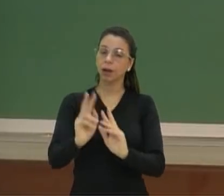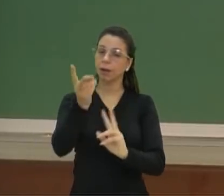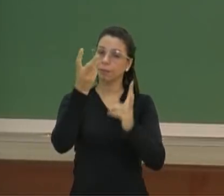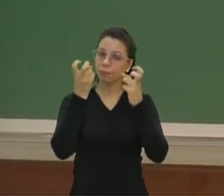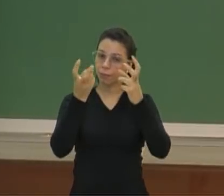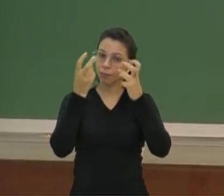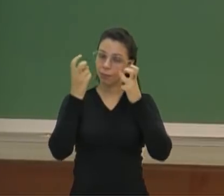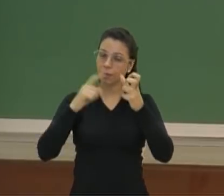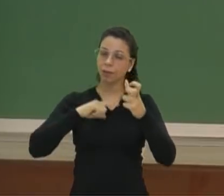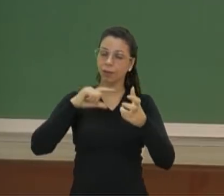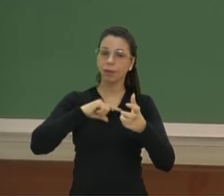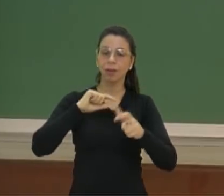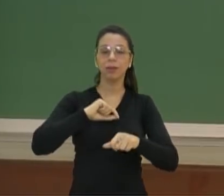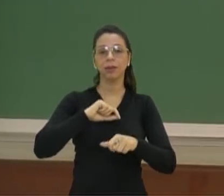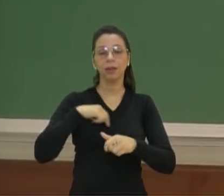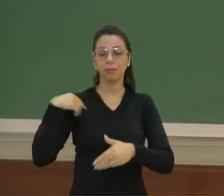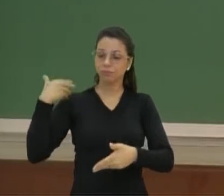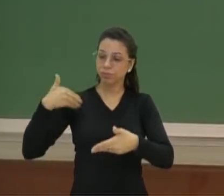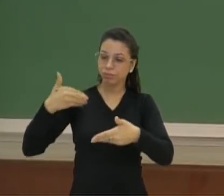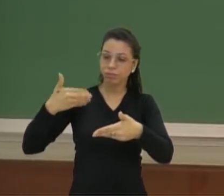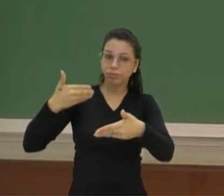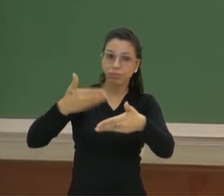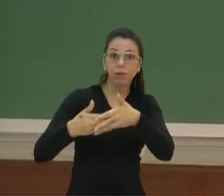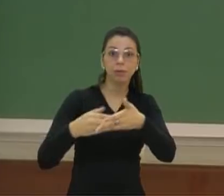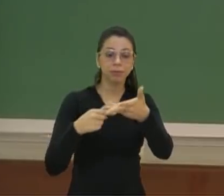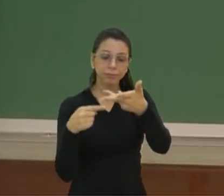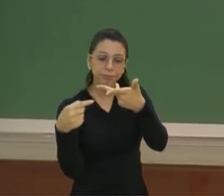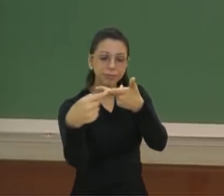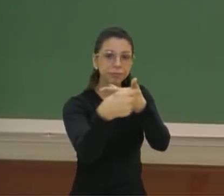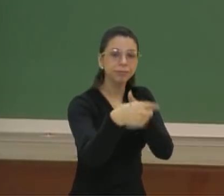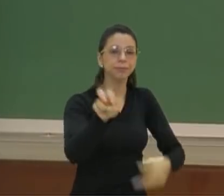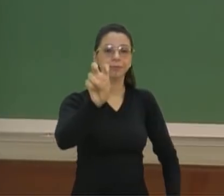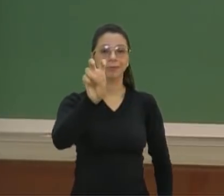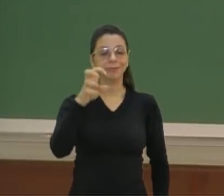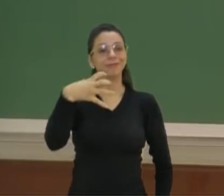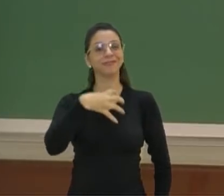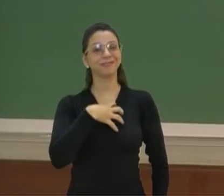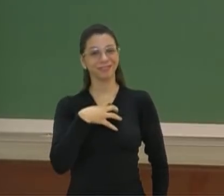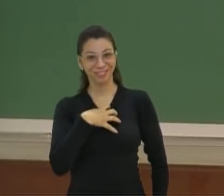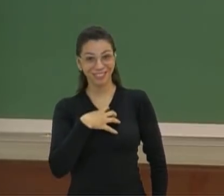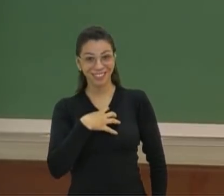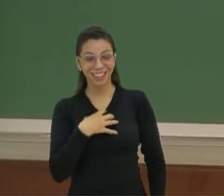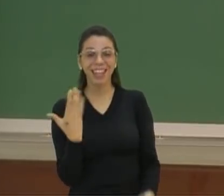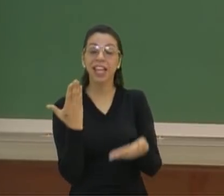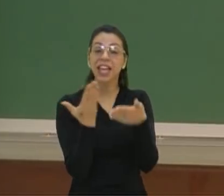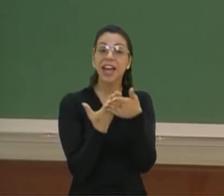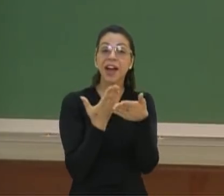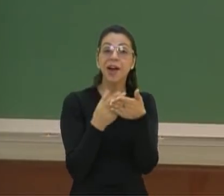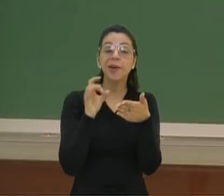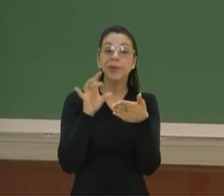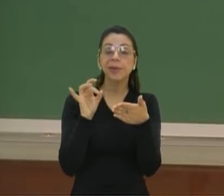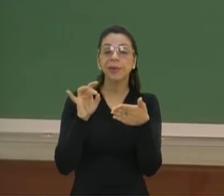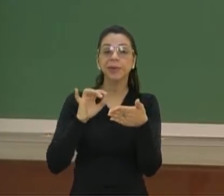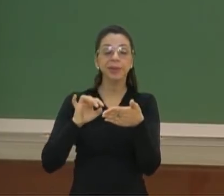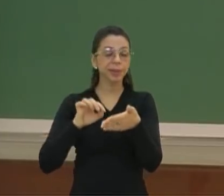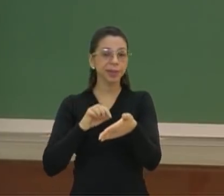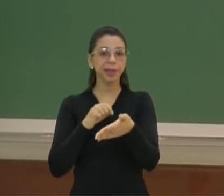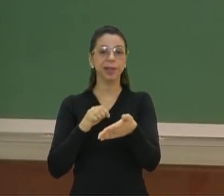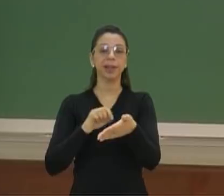muito tempo a gente já está trabalhando sobre os 5 sentidos. Lembram que a gente tinha uma aula que a gente falou sobre o sistema